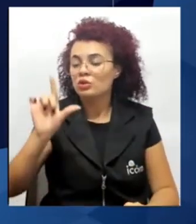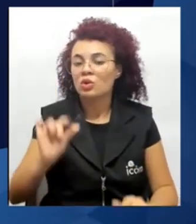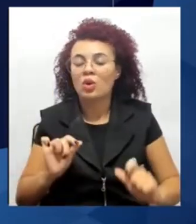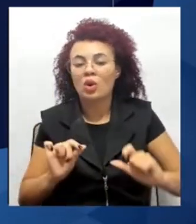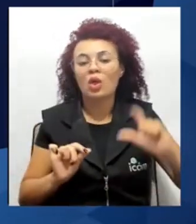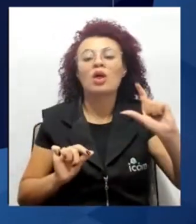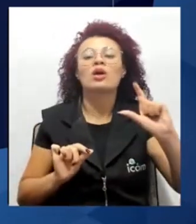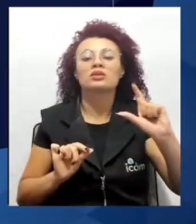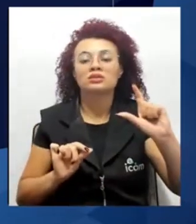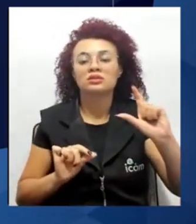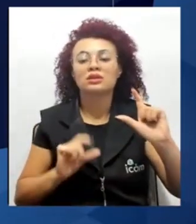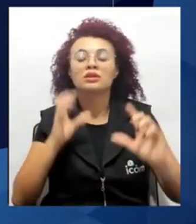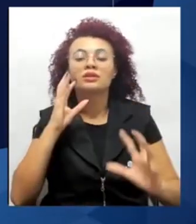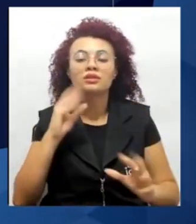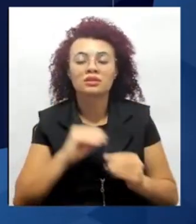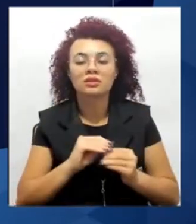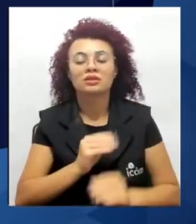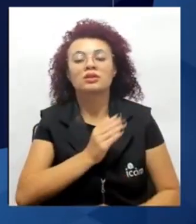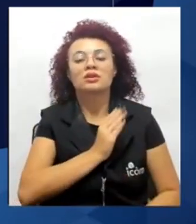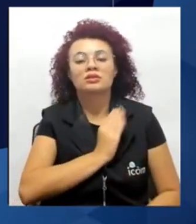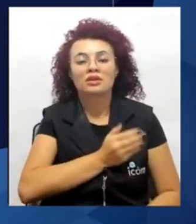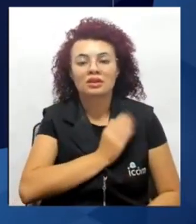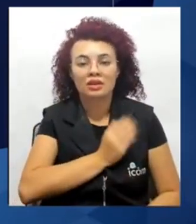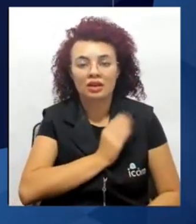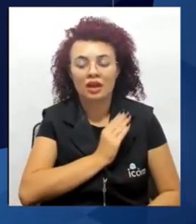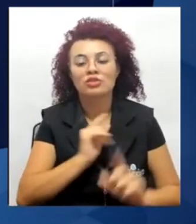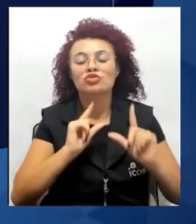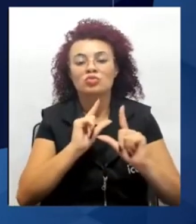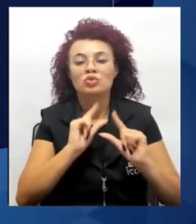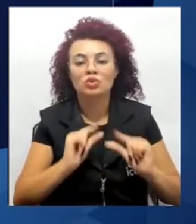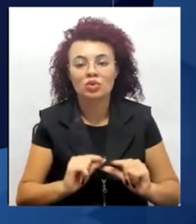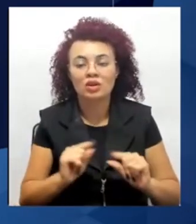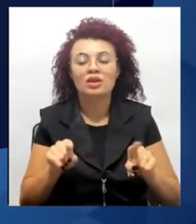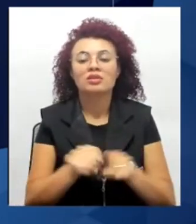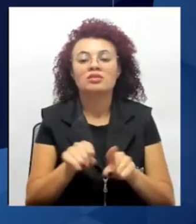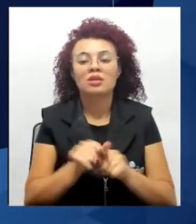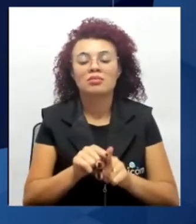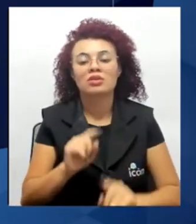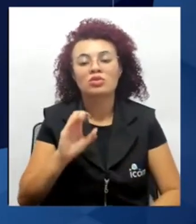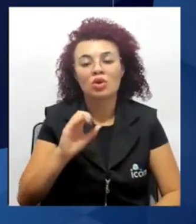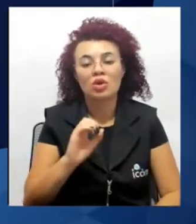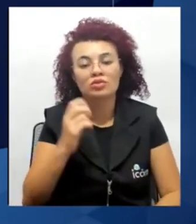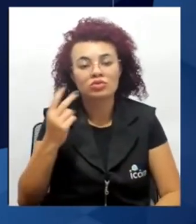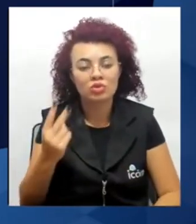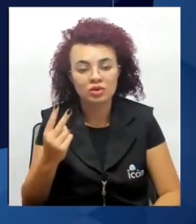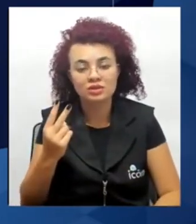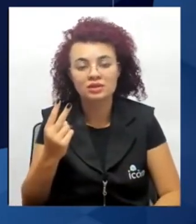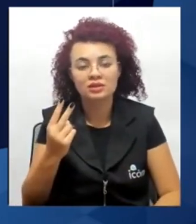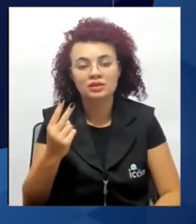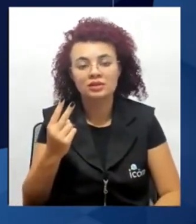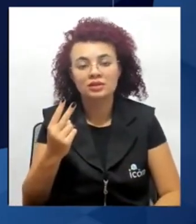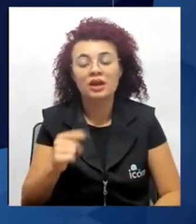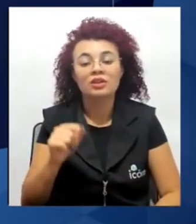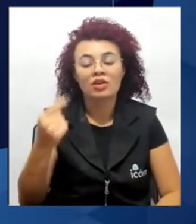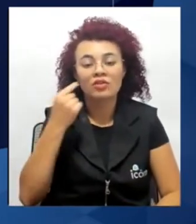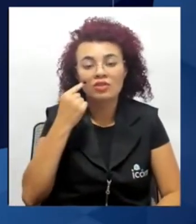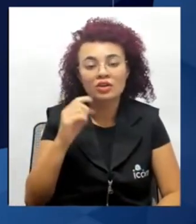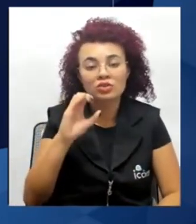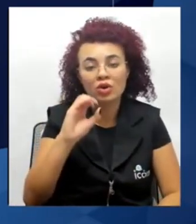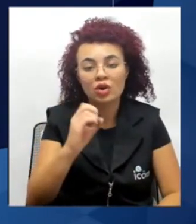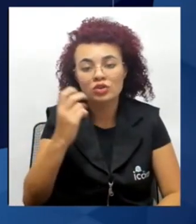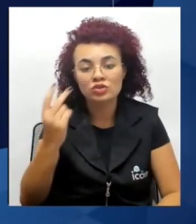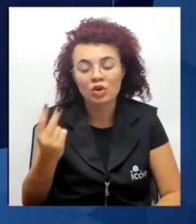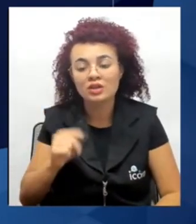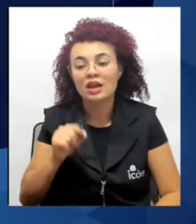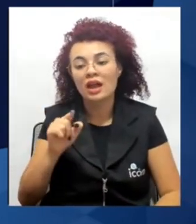redução do volume sistólico, redução do pulso de O2. Com essa redução do pulso de O2, esses pacientes têm baixa capacidade energética.